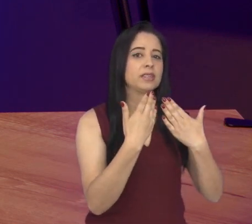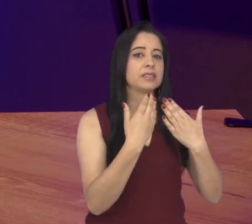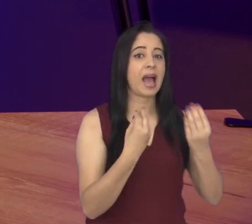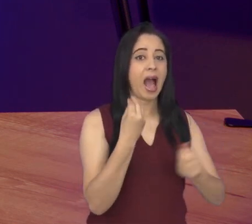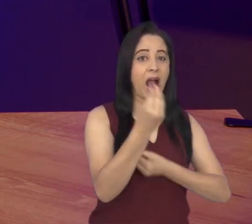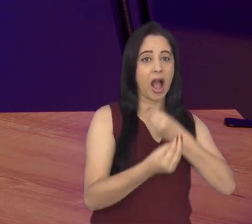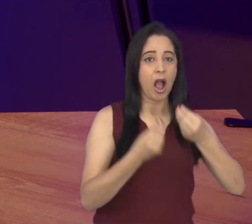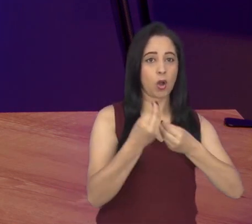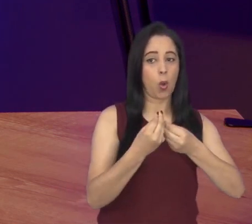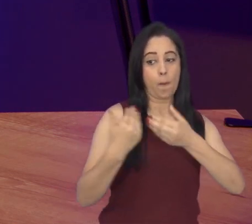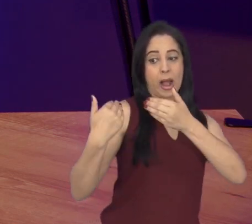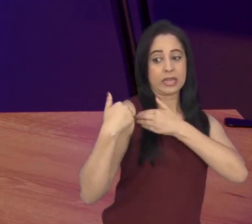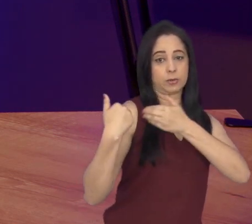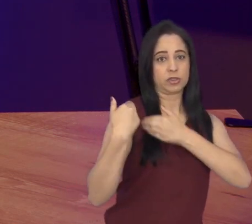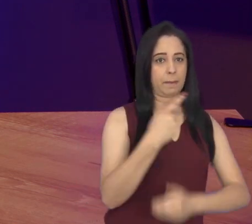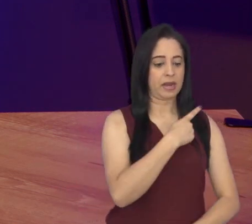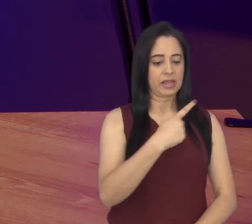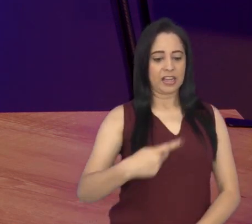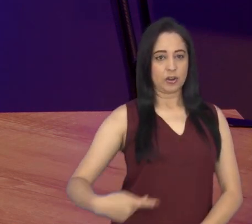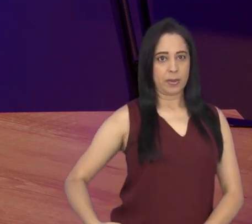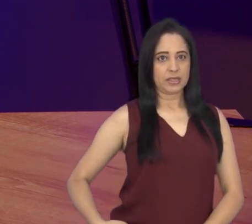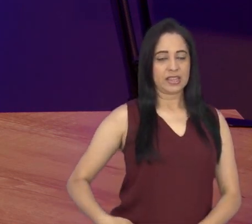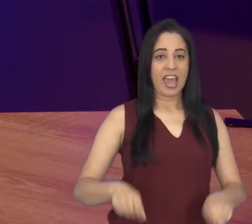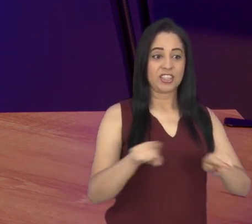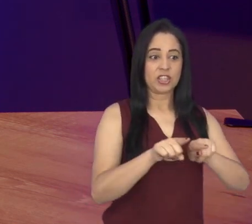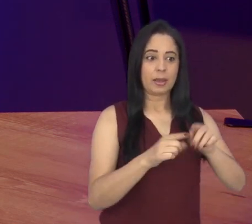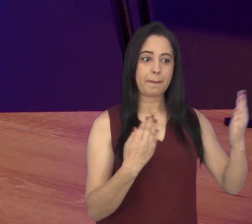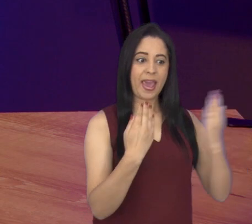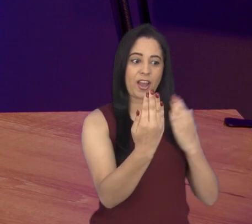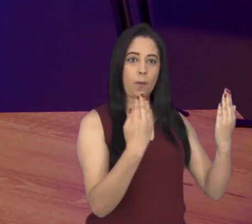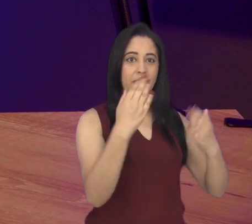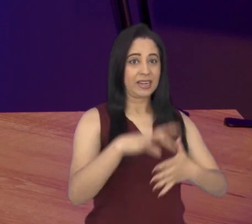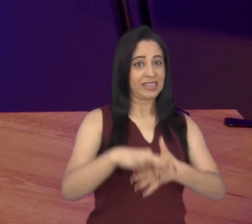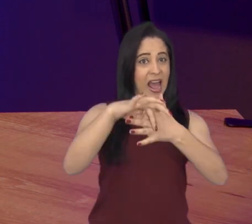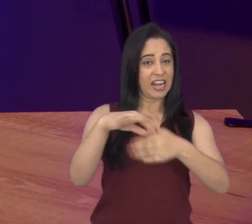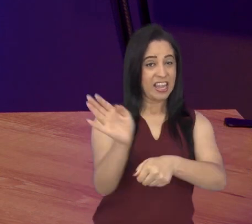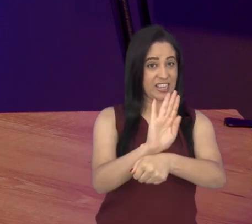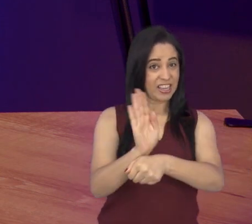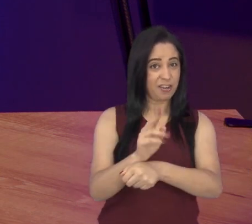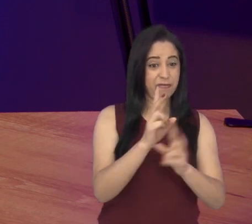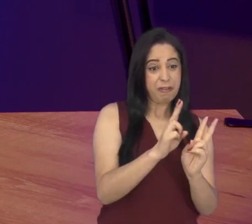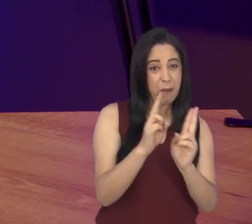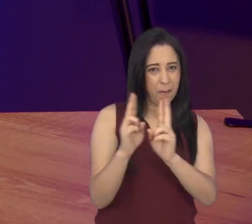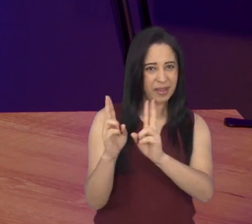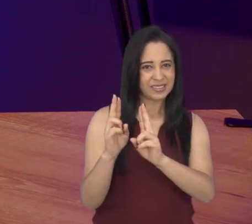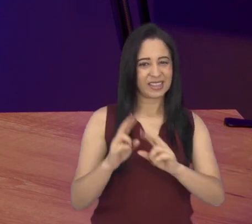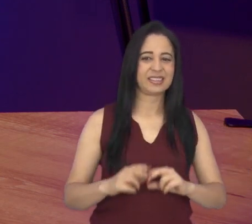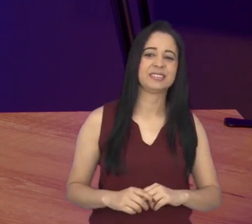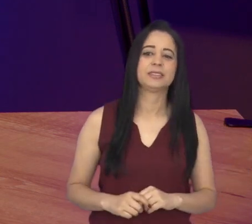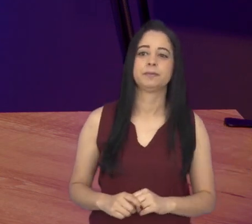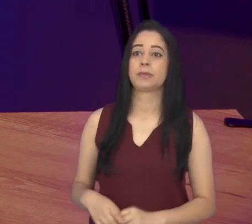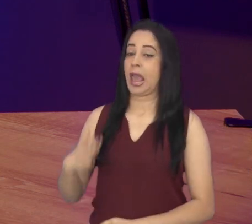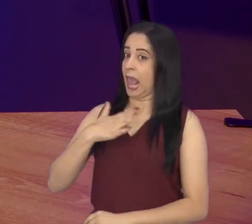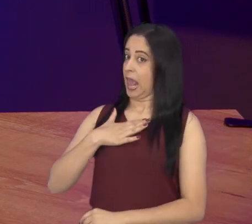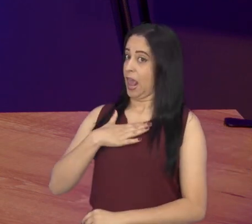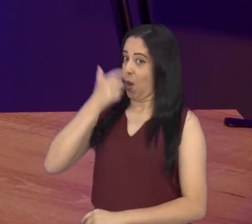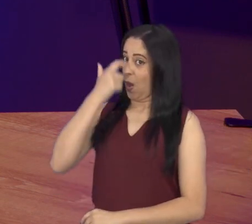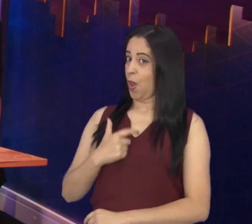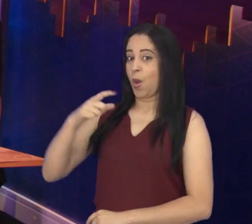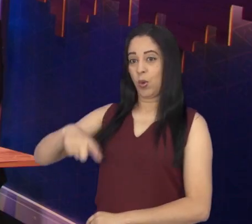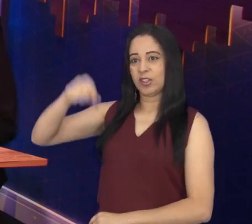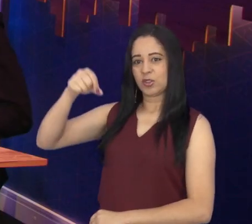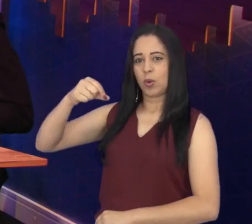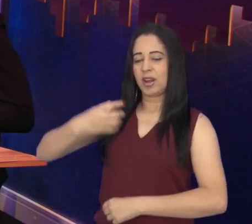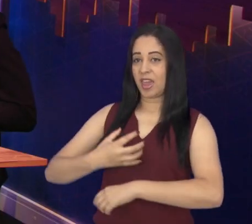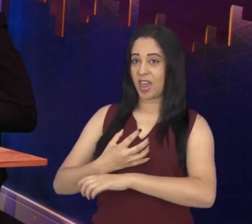falar um pouquinho hoje, então, do papel do presidente e vai comparar também com líderes da ficção que marcaram muito as nossas vidas.